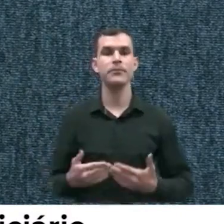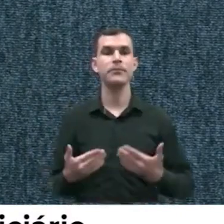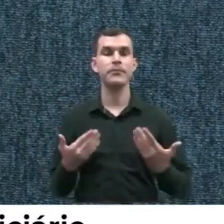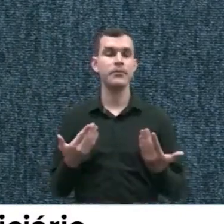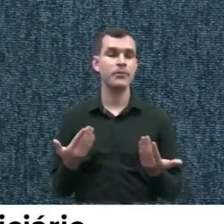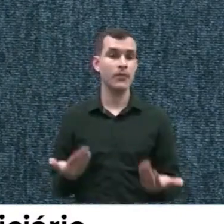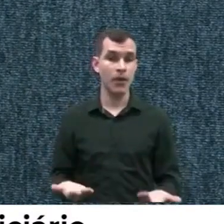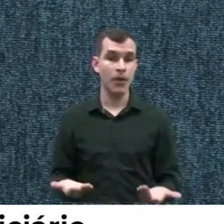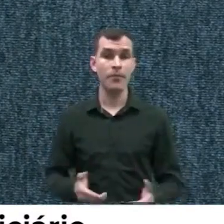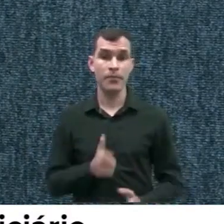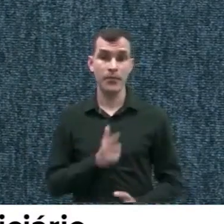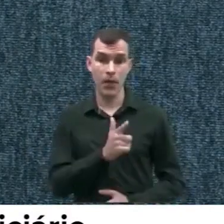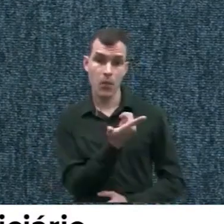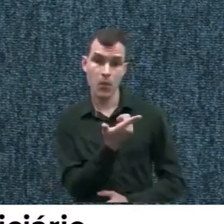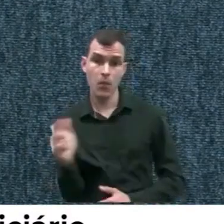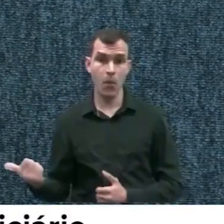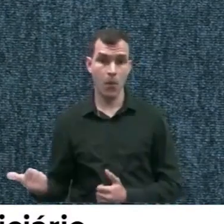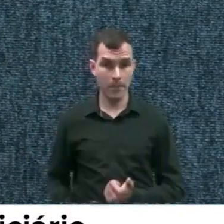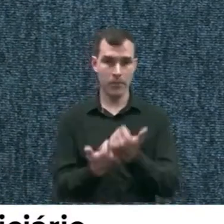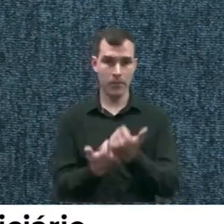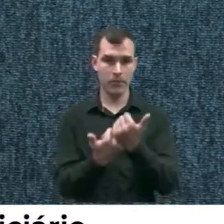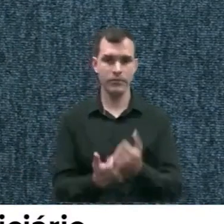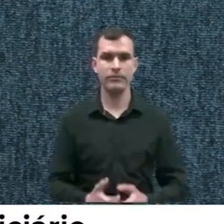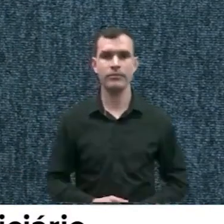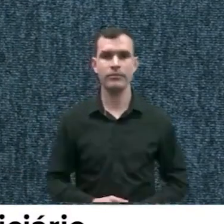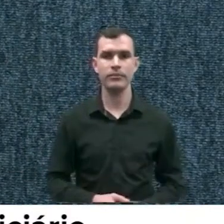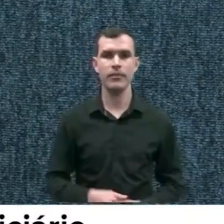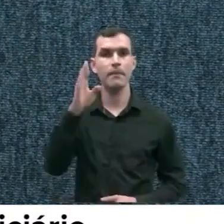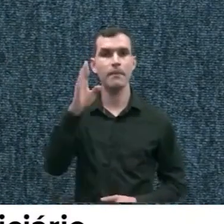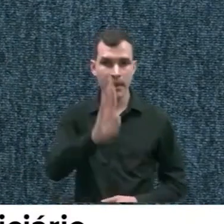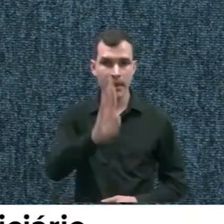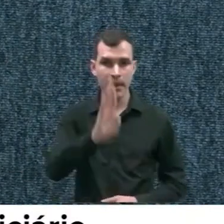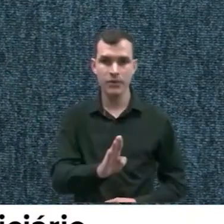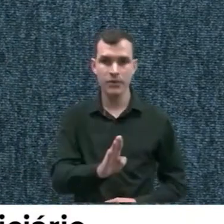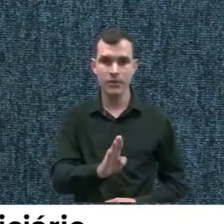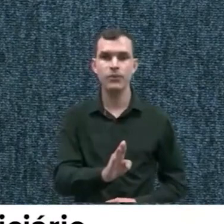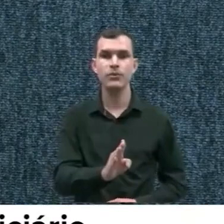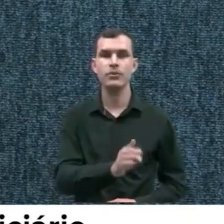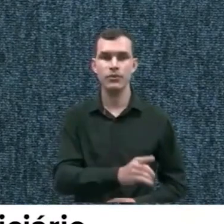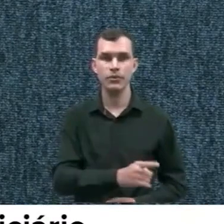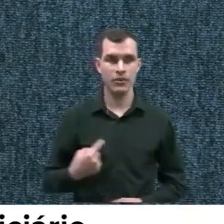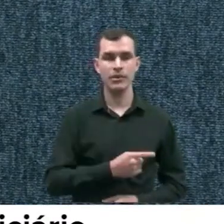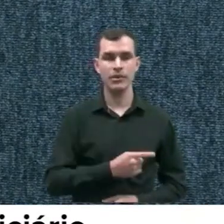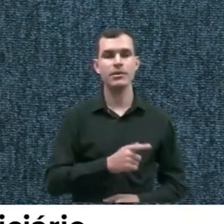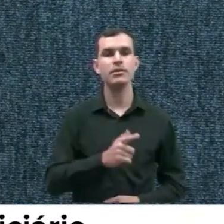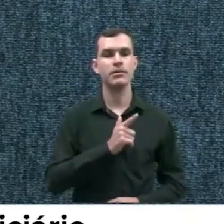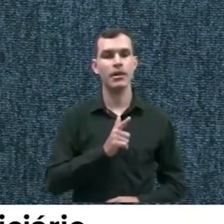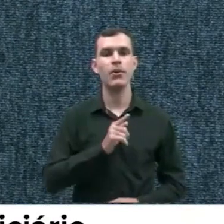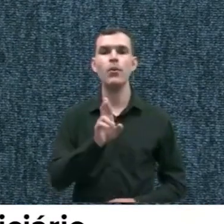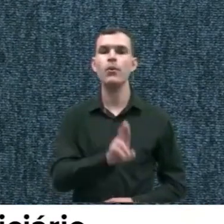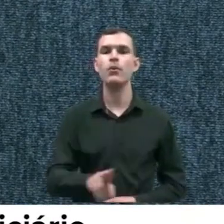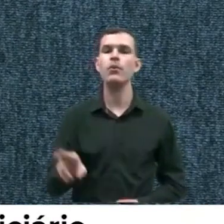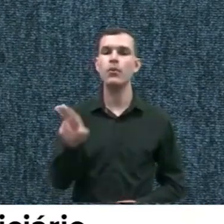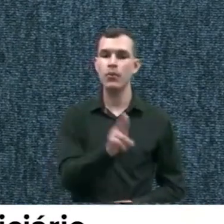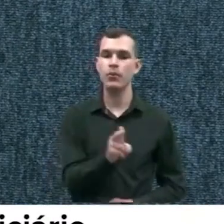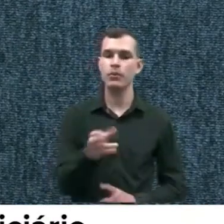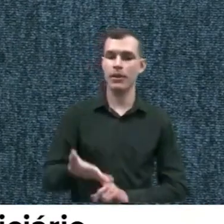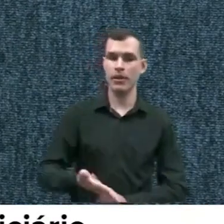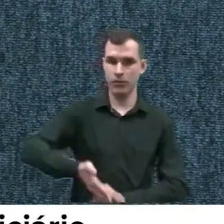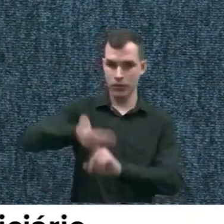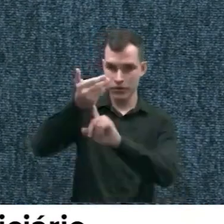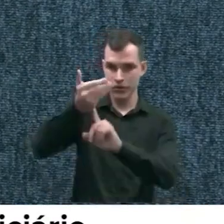a outra contribuição que no Brasil nós demos para o uso da tecnologia no direito na vida